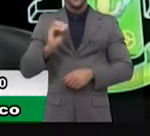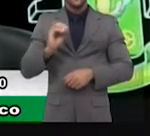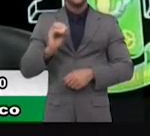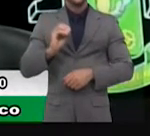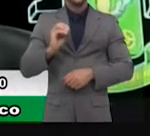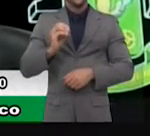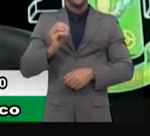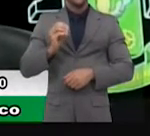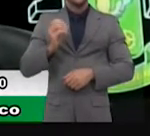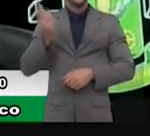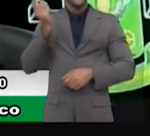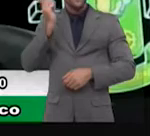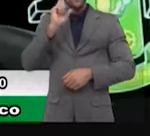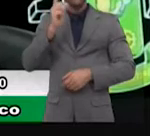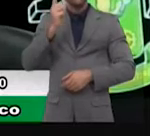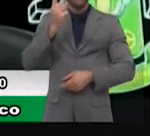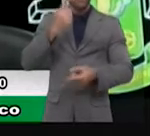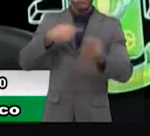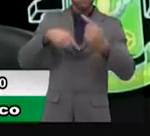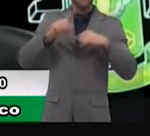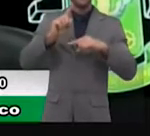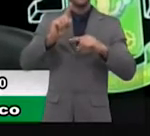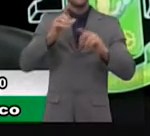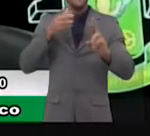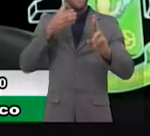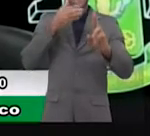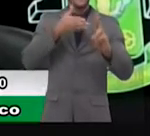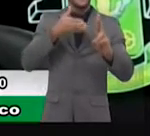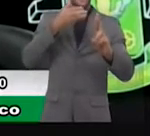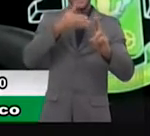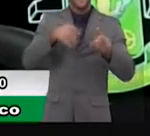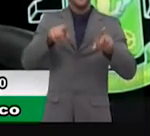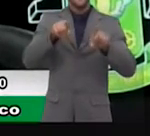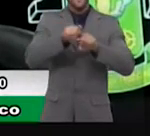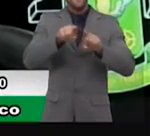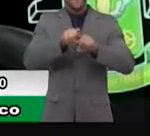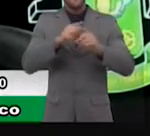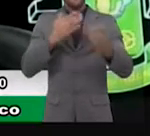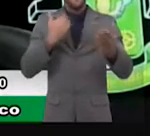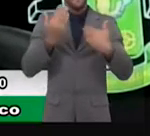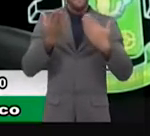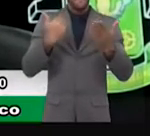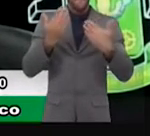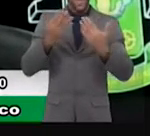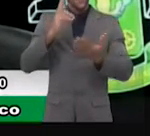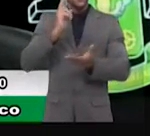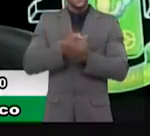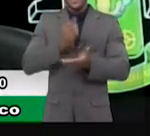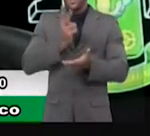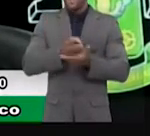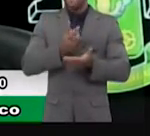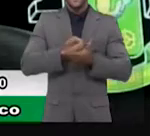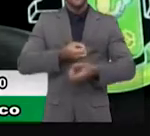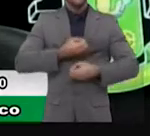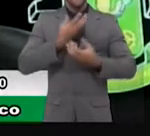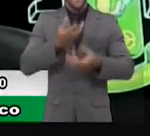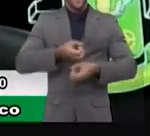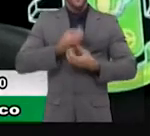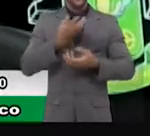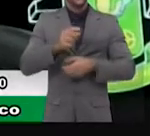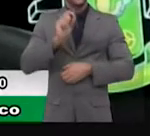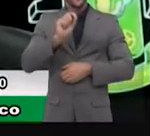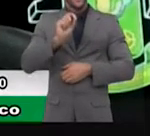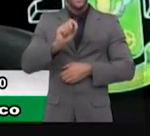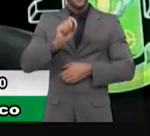aqui e para representá-los e debatermos. É como eu sempre falo, que eu acredito, quando ganhei a minha primeira